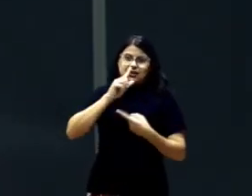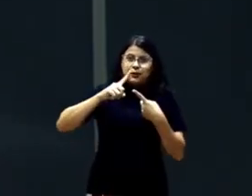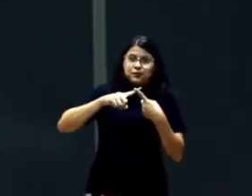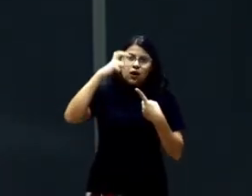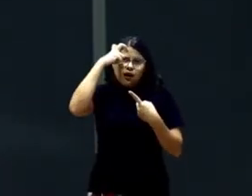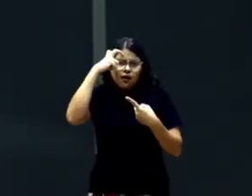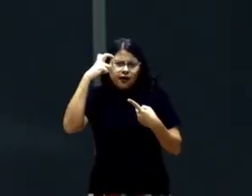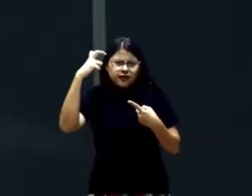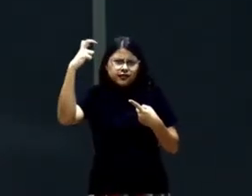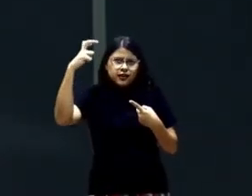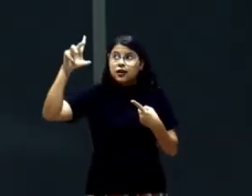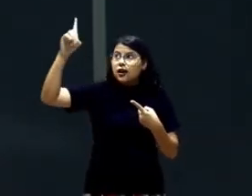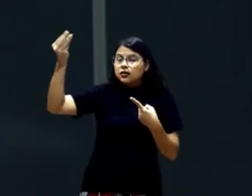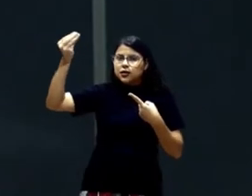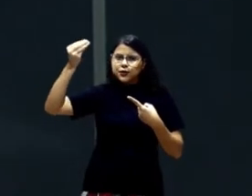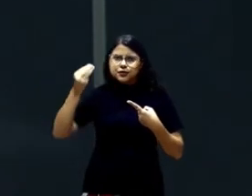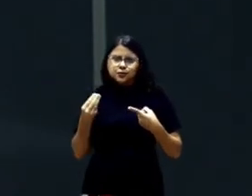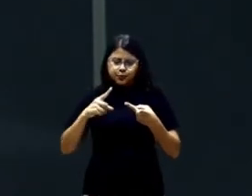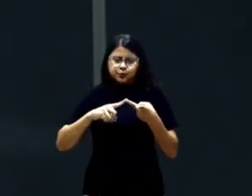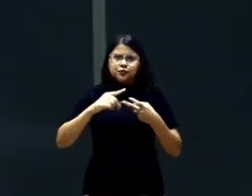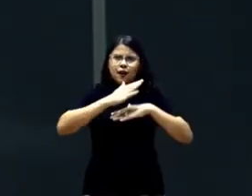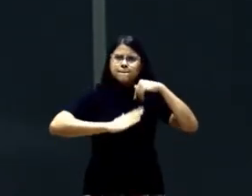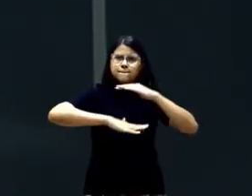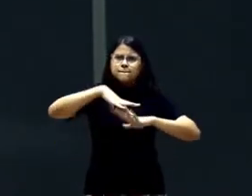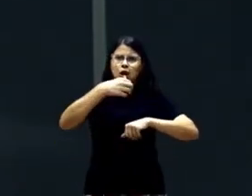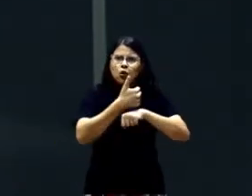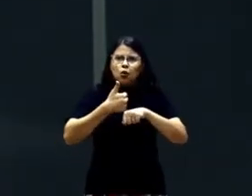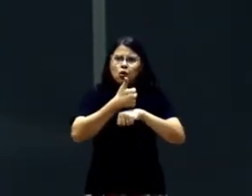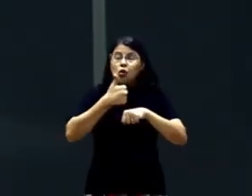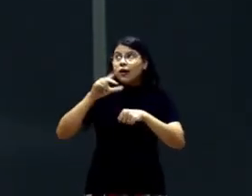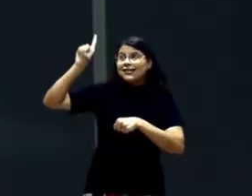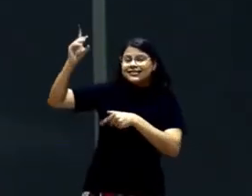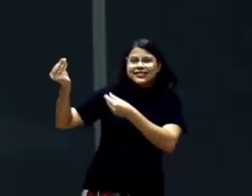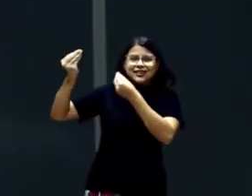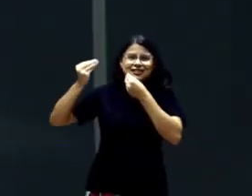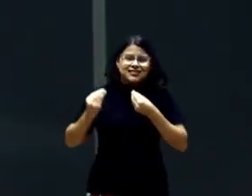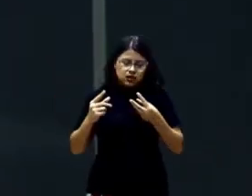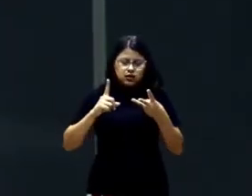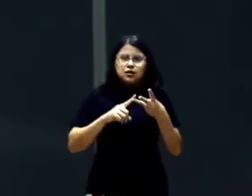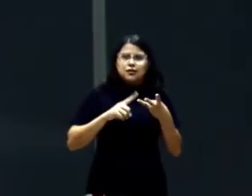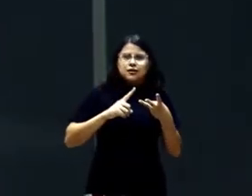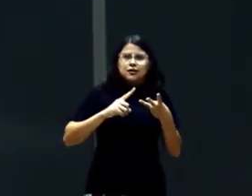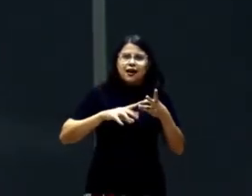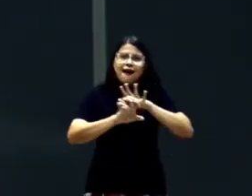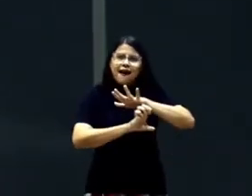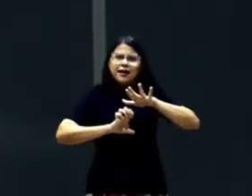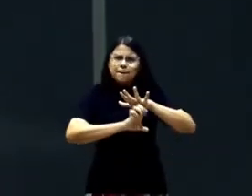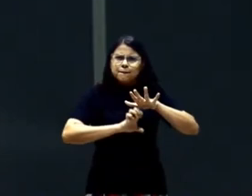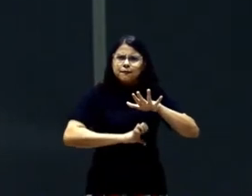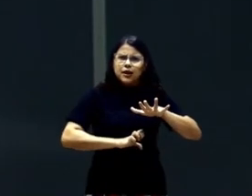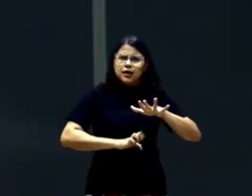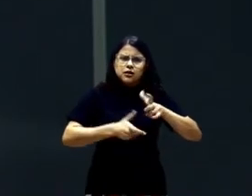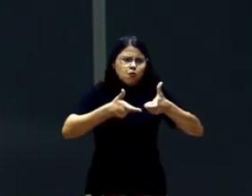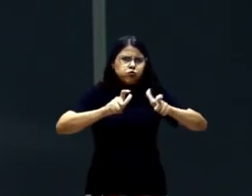Essa destreza que você tem, foi Deus que te deu. Esse negócio seu que prospera,